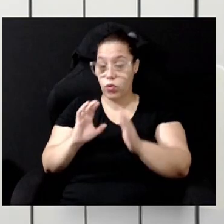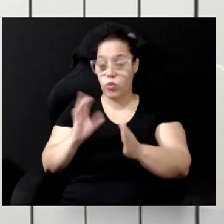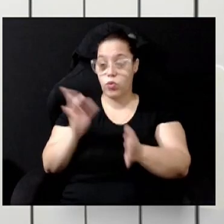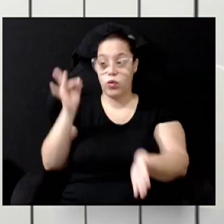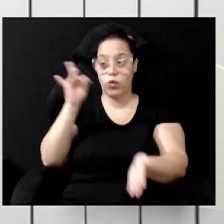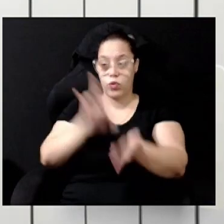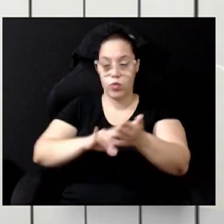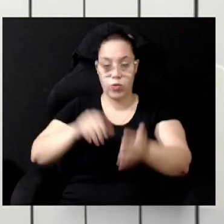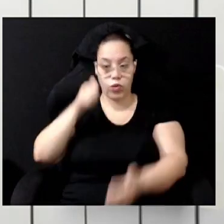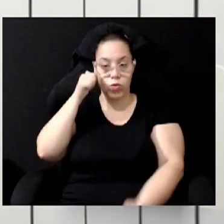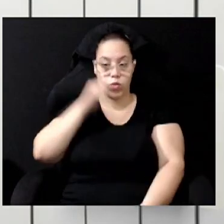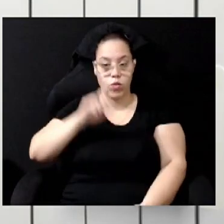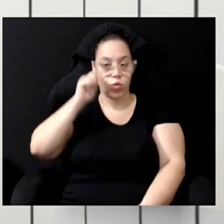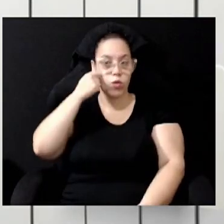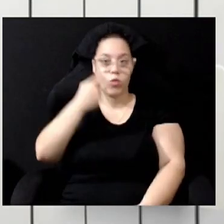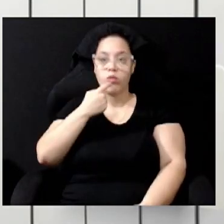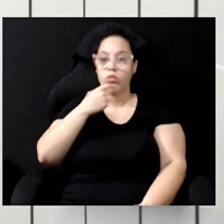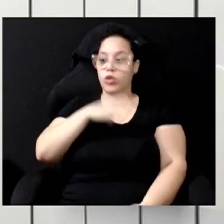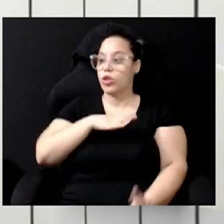negras de Campinas.